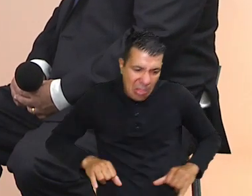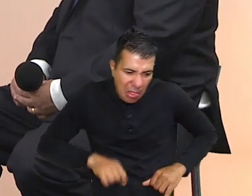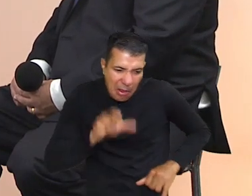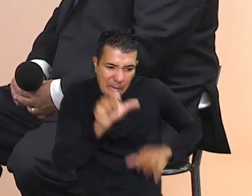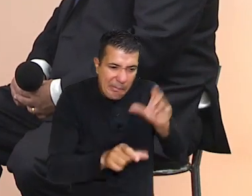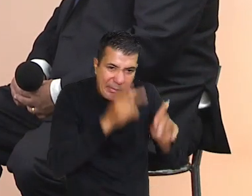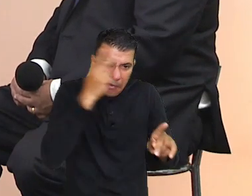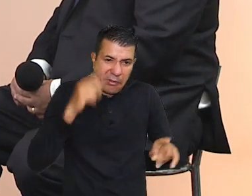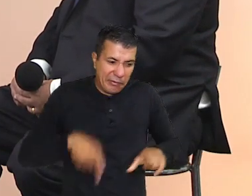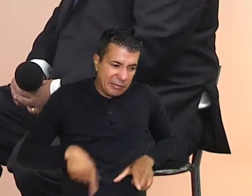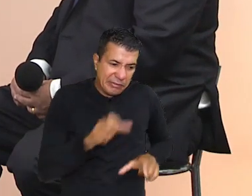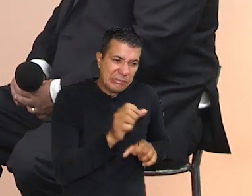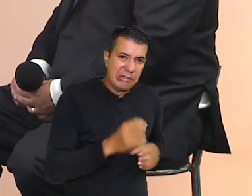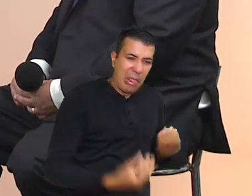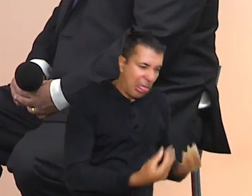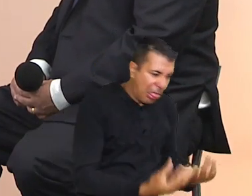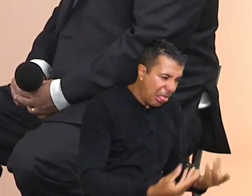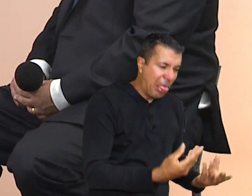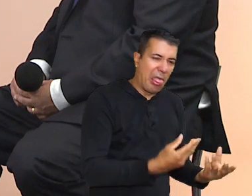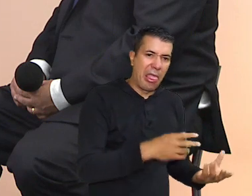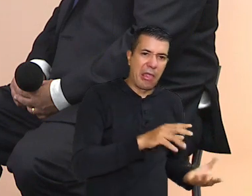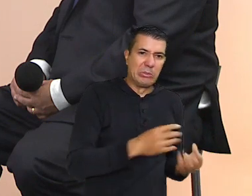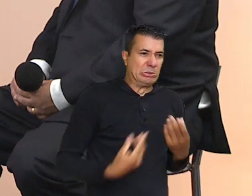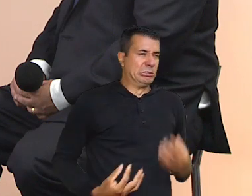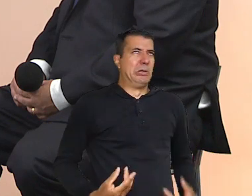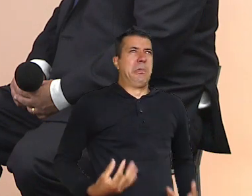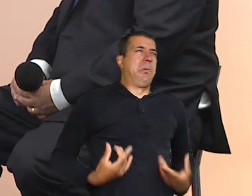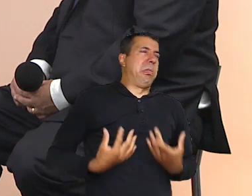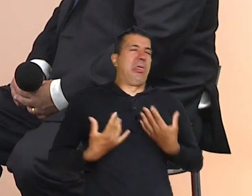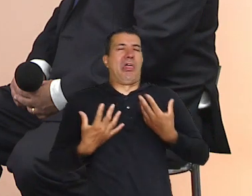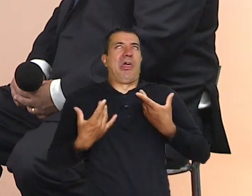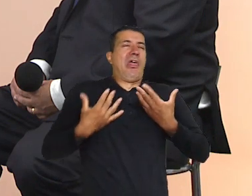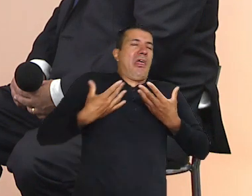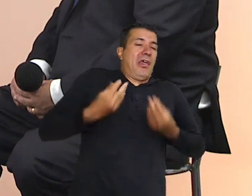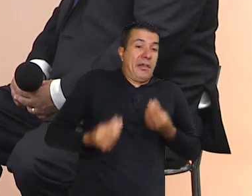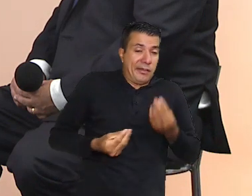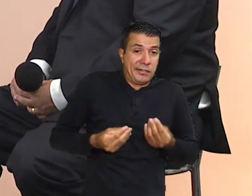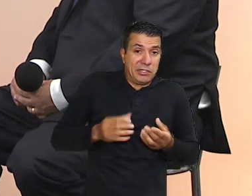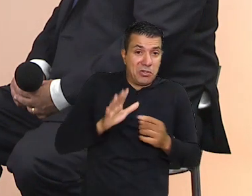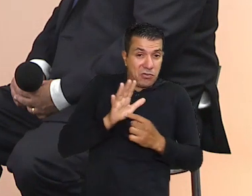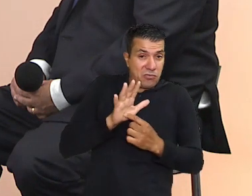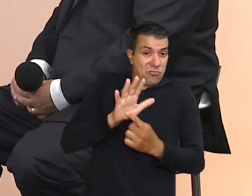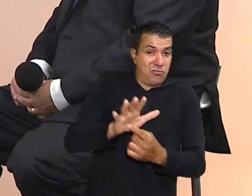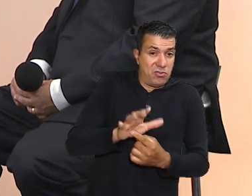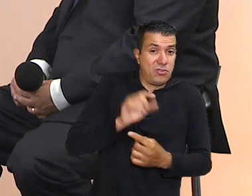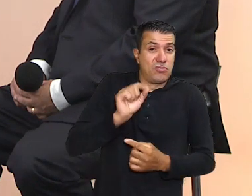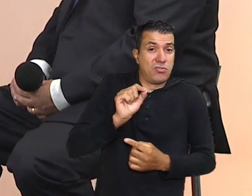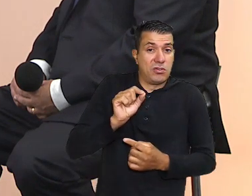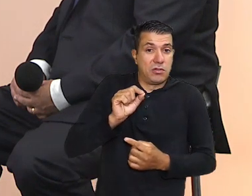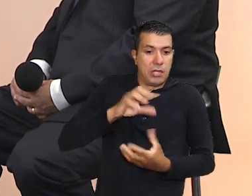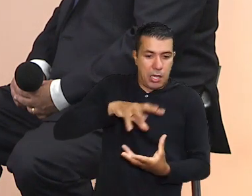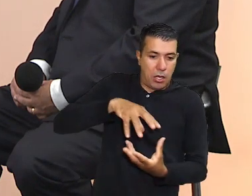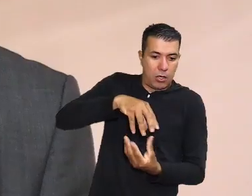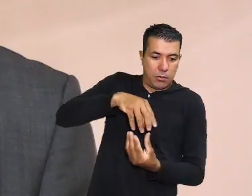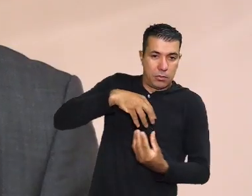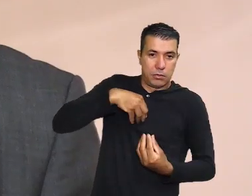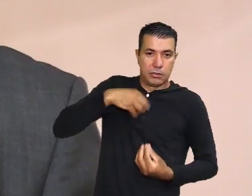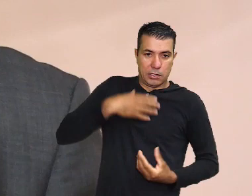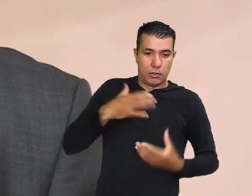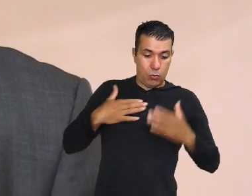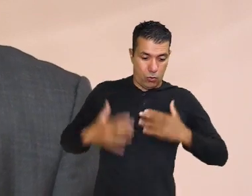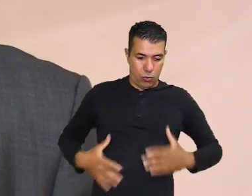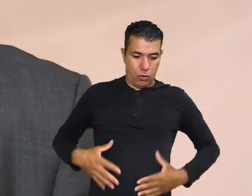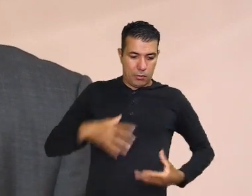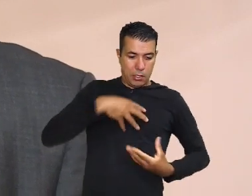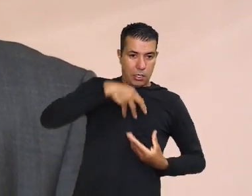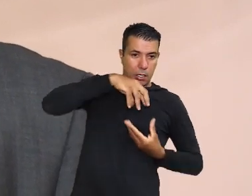onde a pessoa é castigada. Mas alguns afirmam também que quando a alma se desprende do corpo, buscará abrigo em